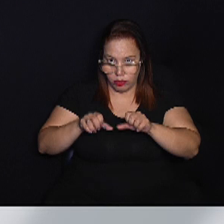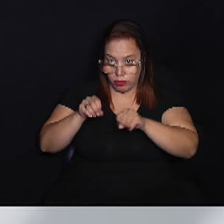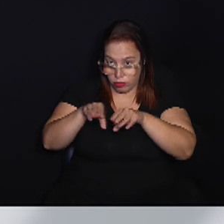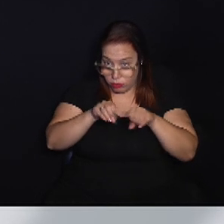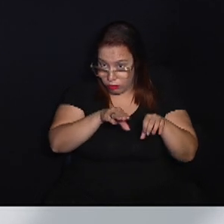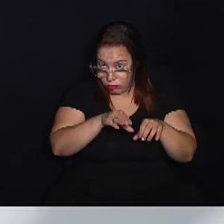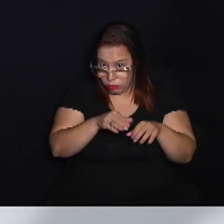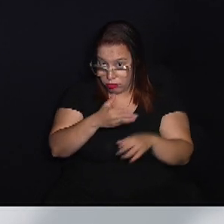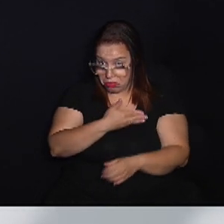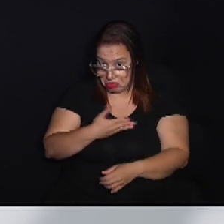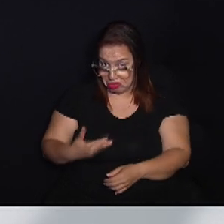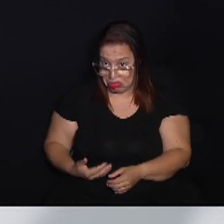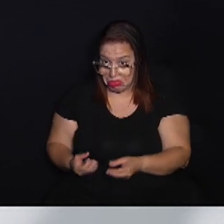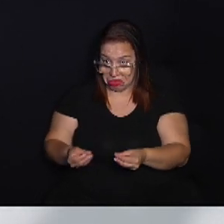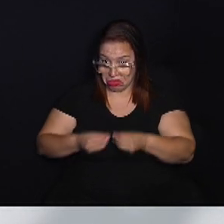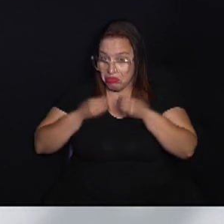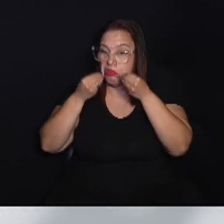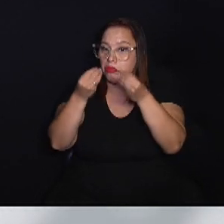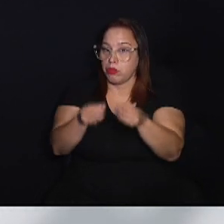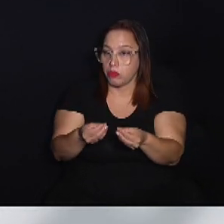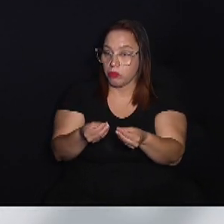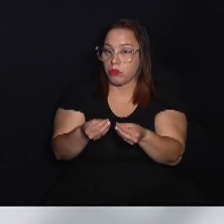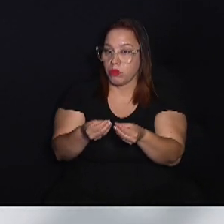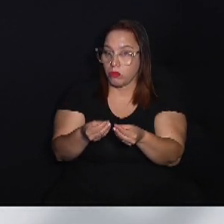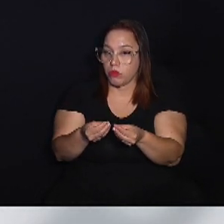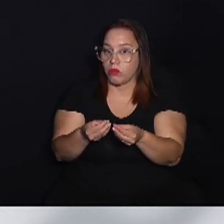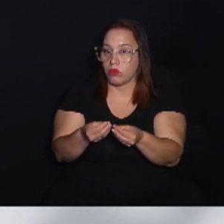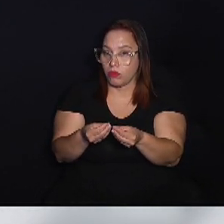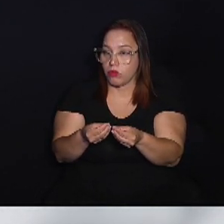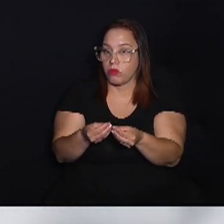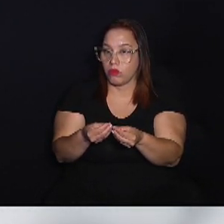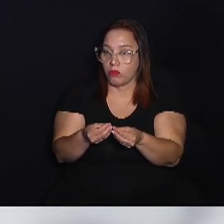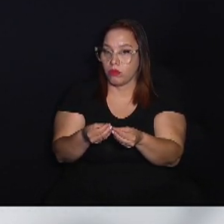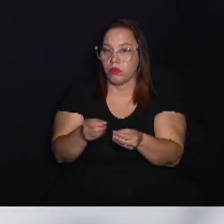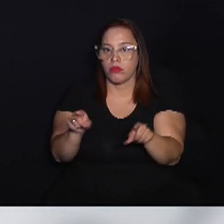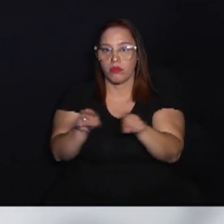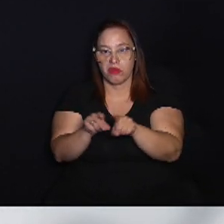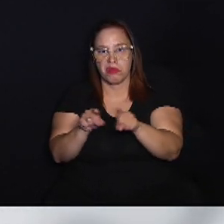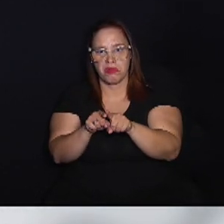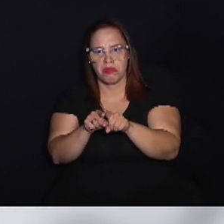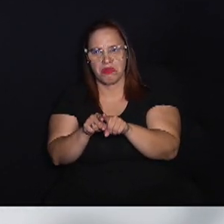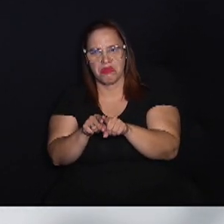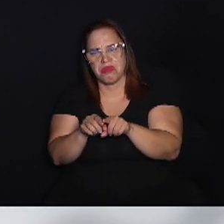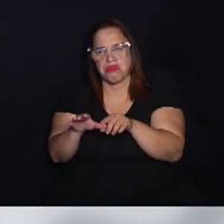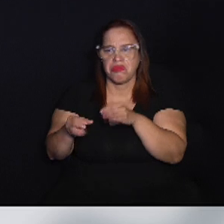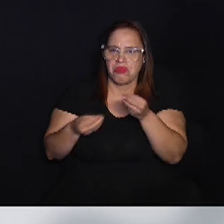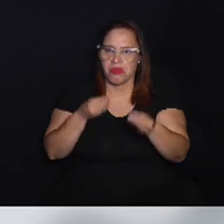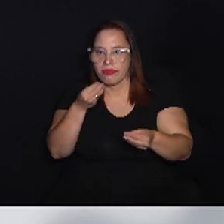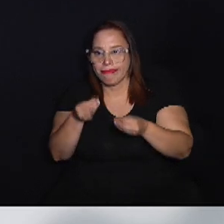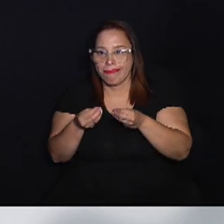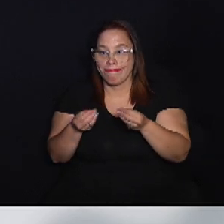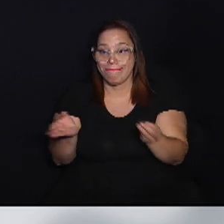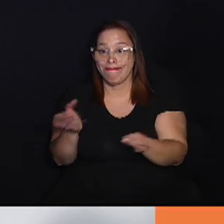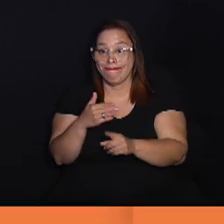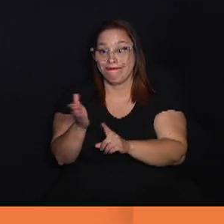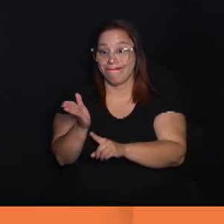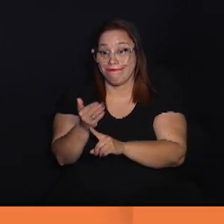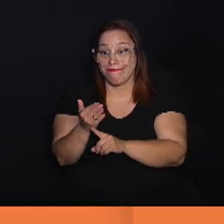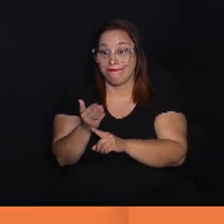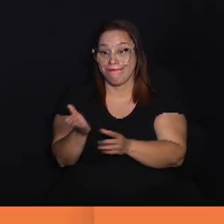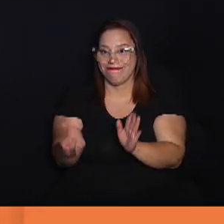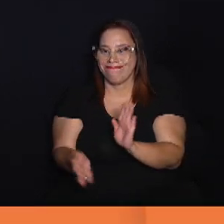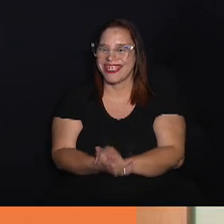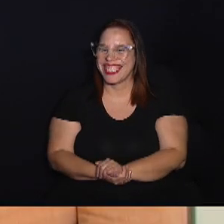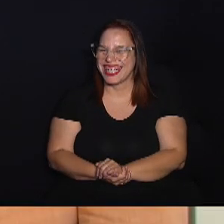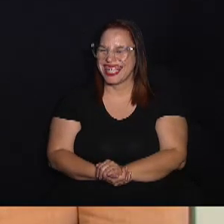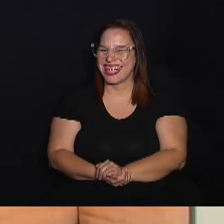informação, privilegiando as demandas informacionais do público e também sabendo como mexer com os novos meios